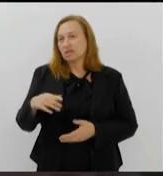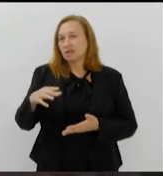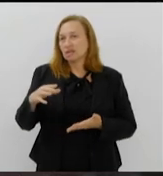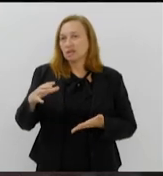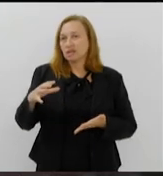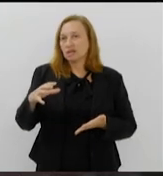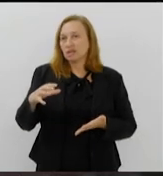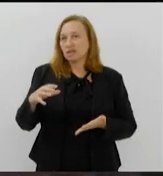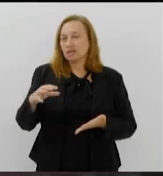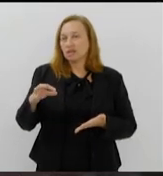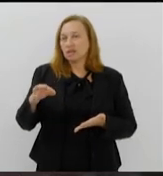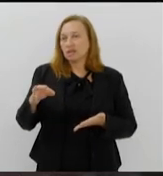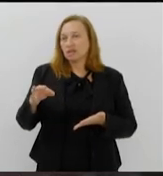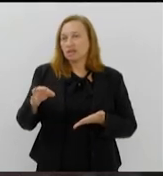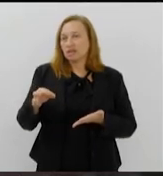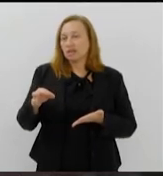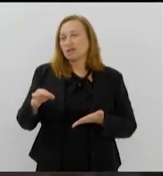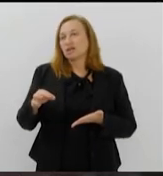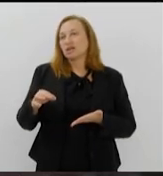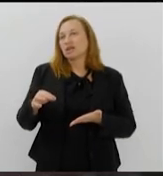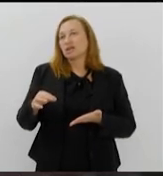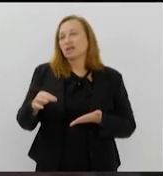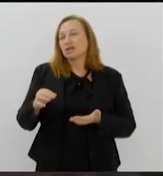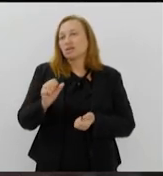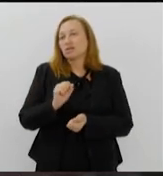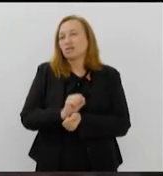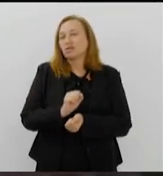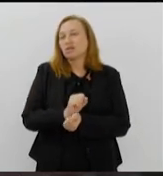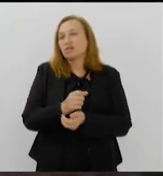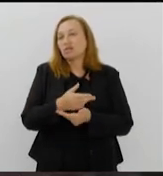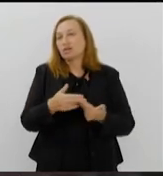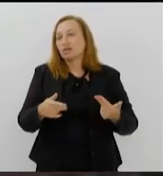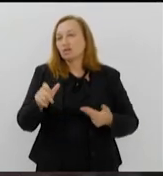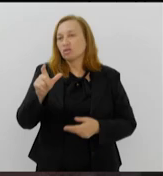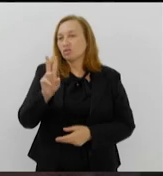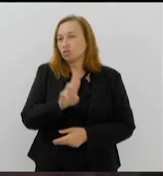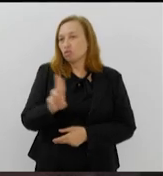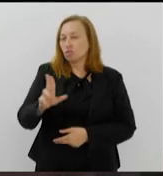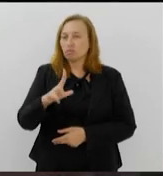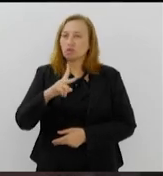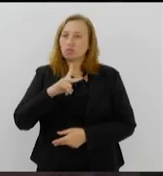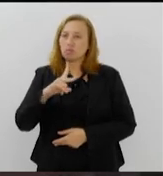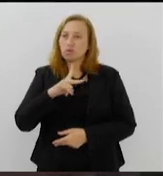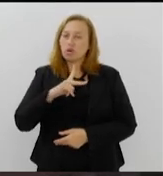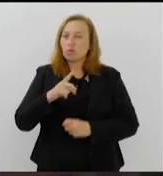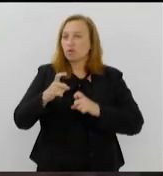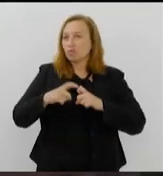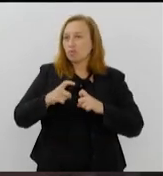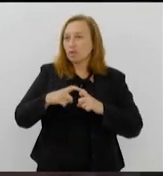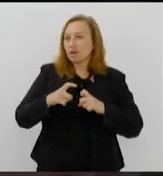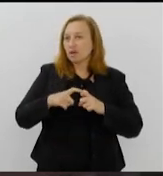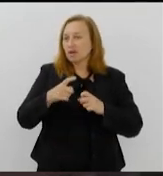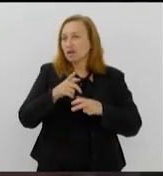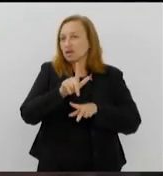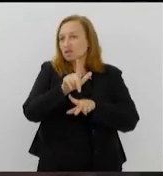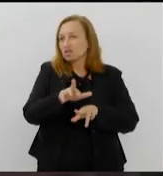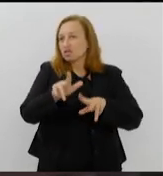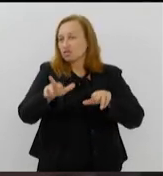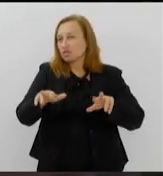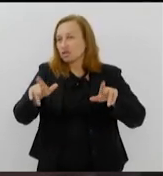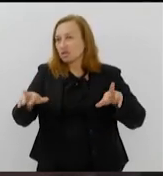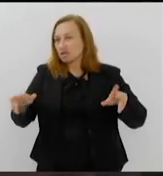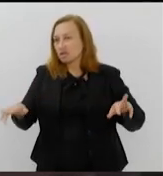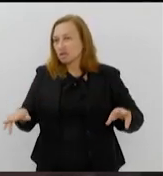diversas vezes consultas em nome próprio para atendimento médico nas mais diferentes